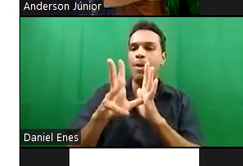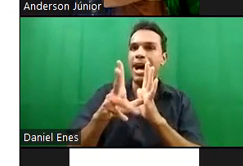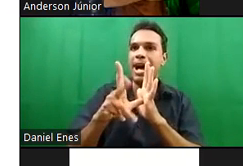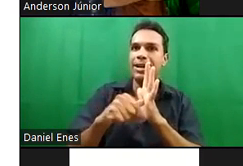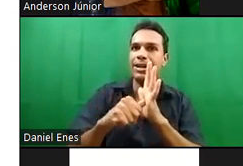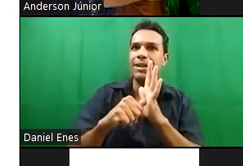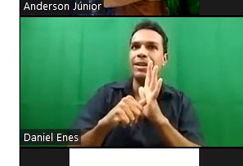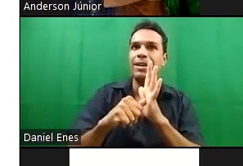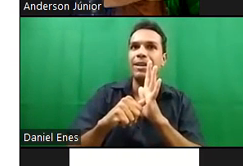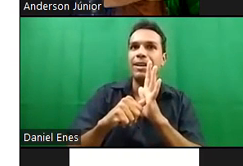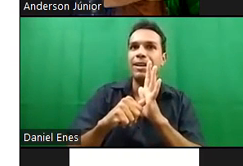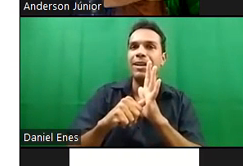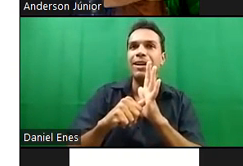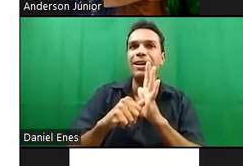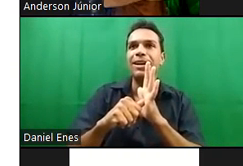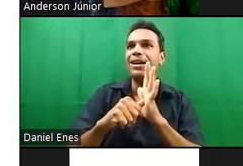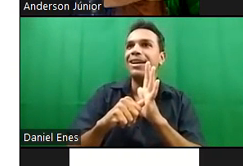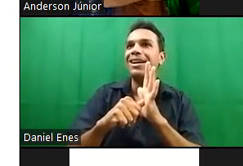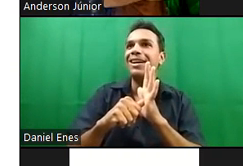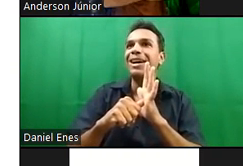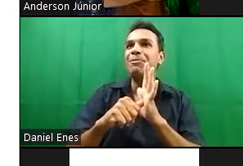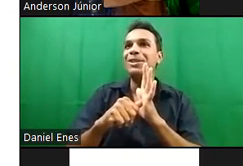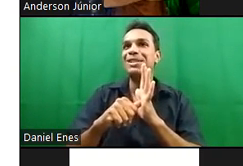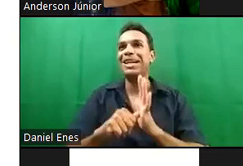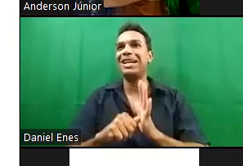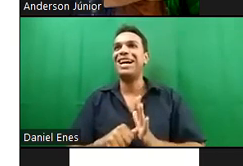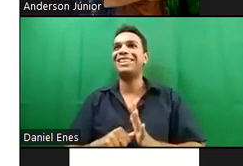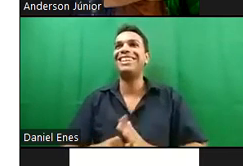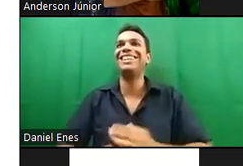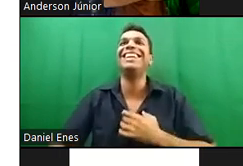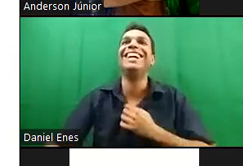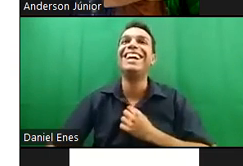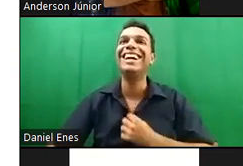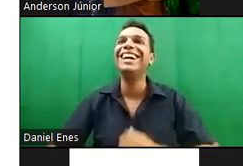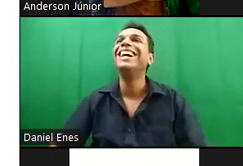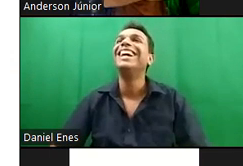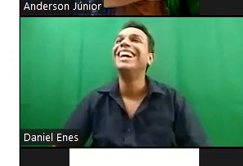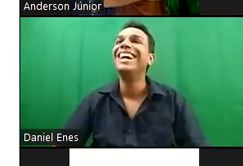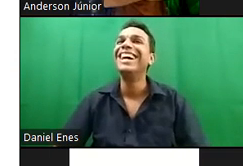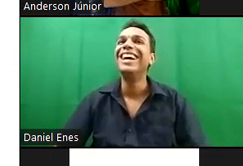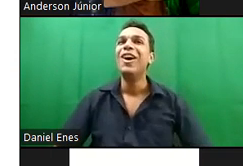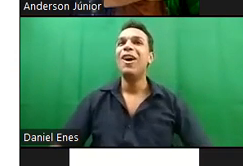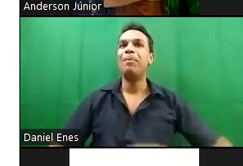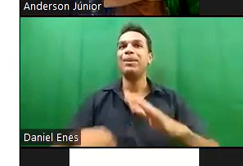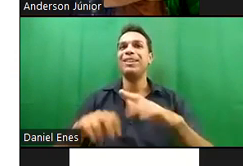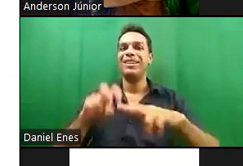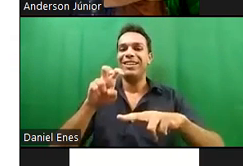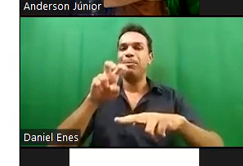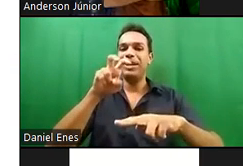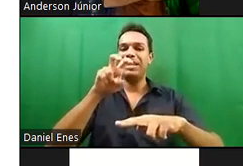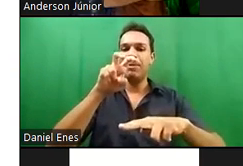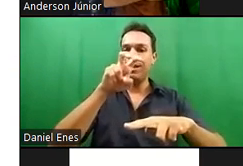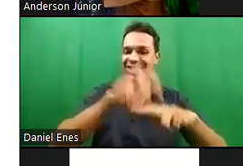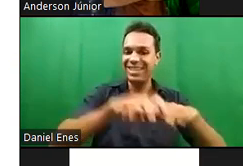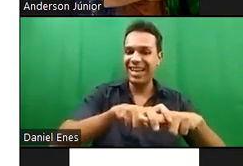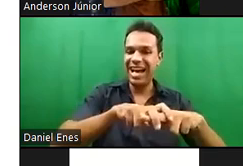da roubar. gravata. Não? Em cima da gravata? Não. Fazendo assim. Por